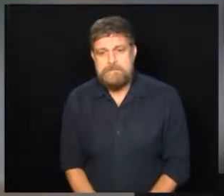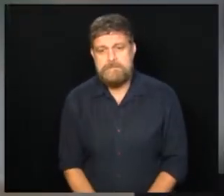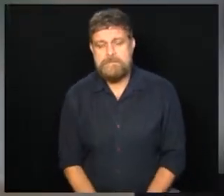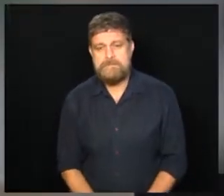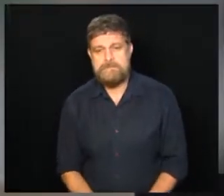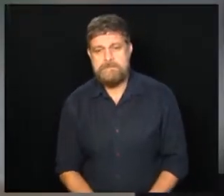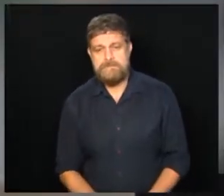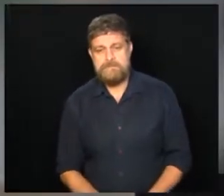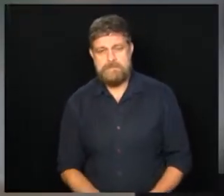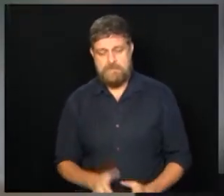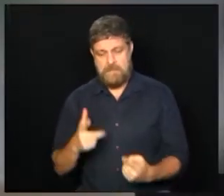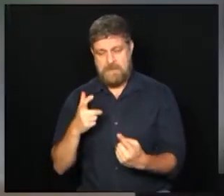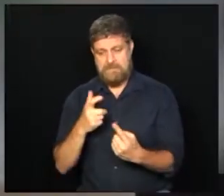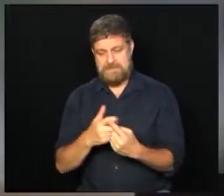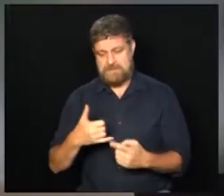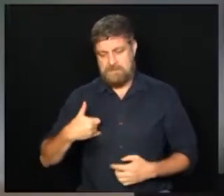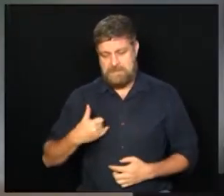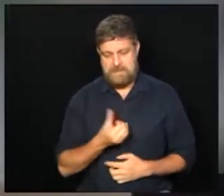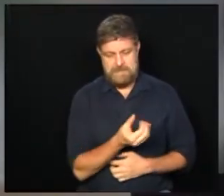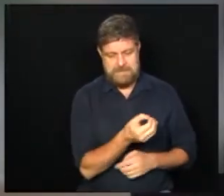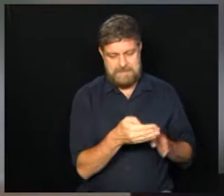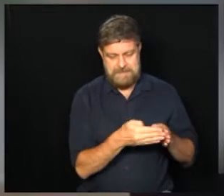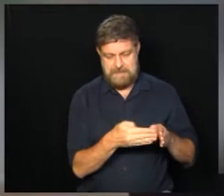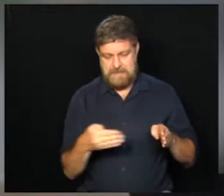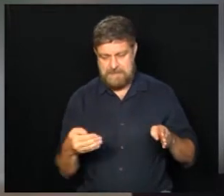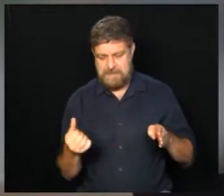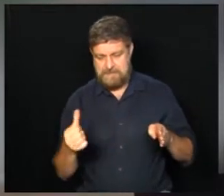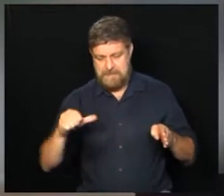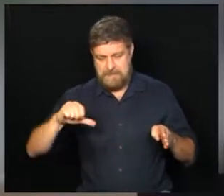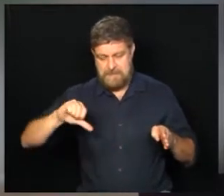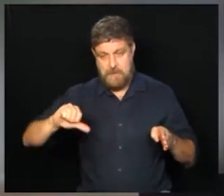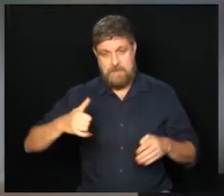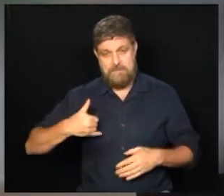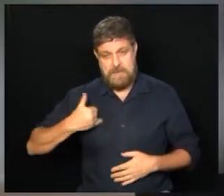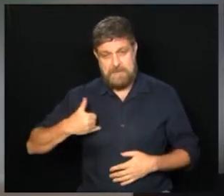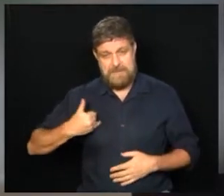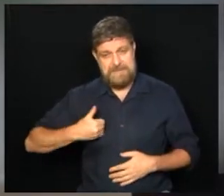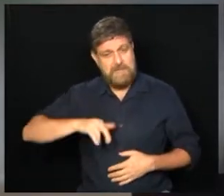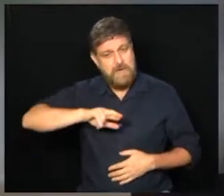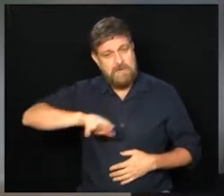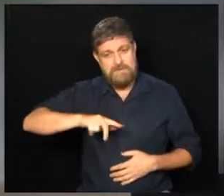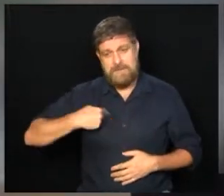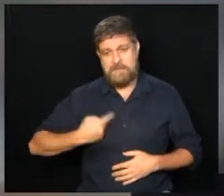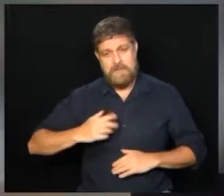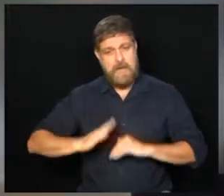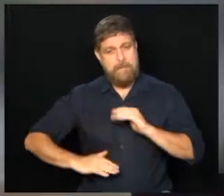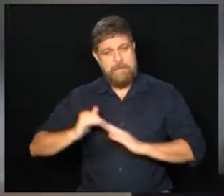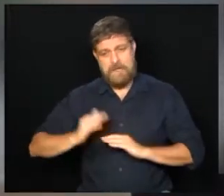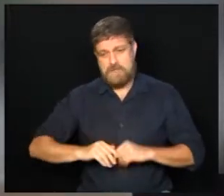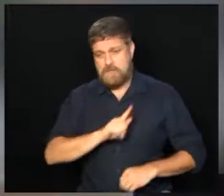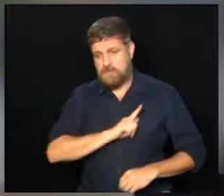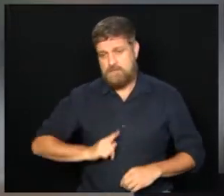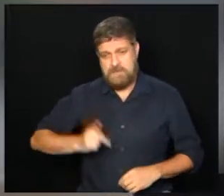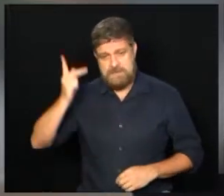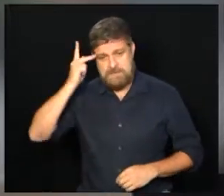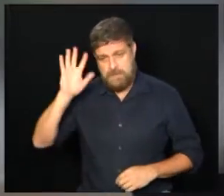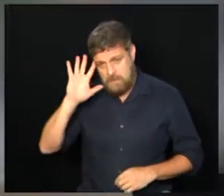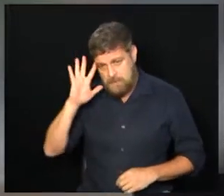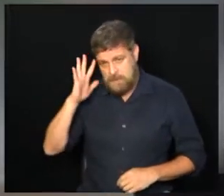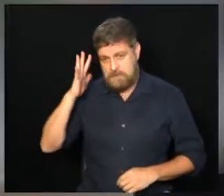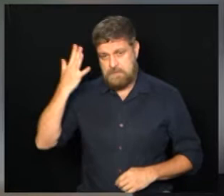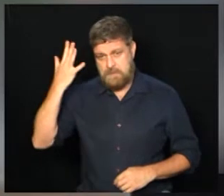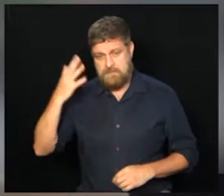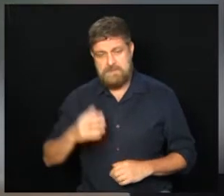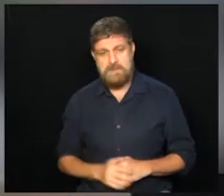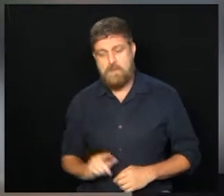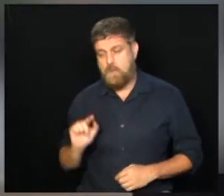A vacinação de quem tem entre 60 e 69 anos é um diferencial do Estado de São Paulo e uma decisão do governo do Estado de